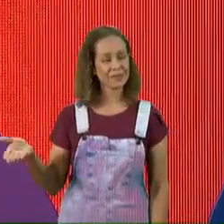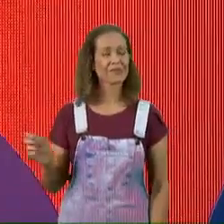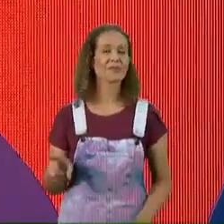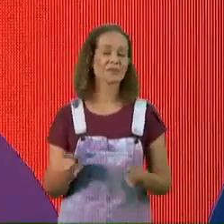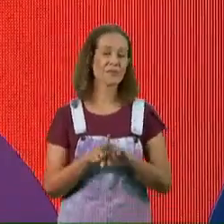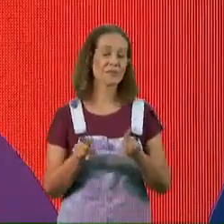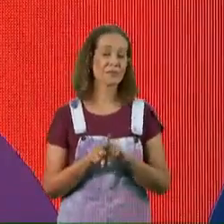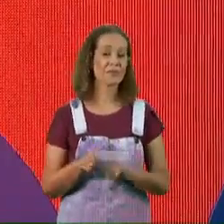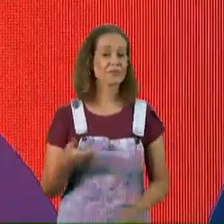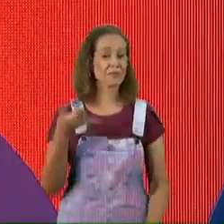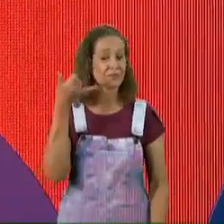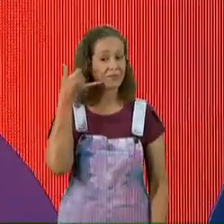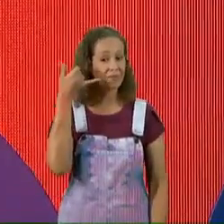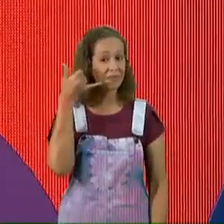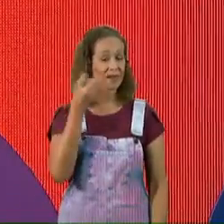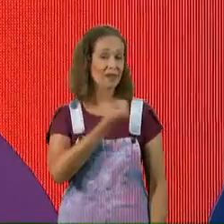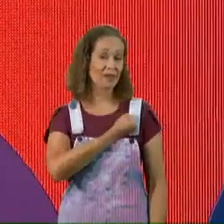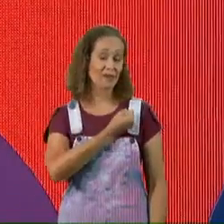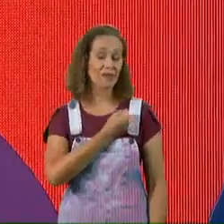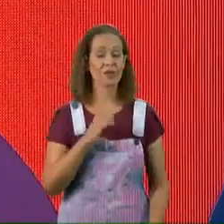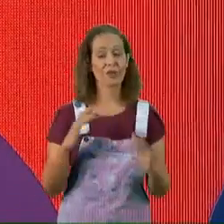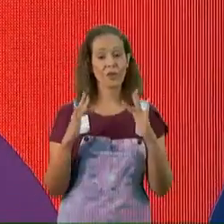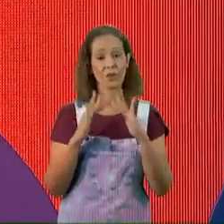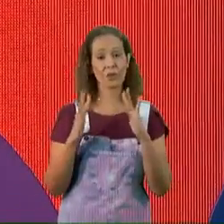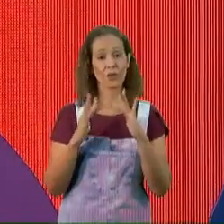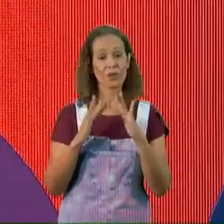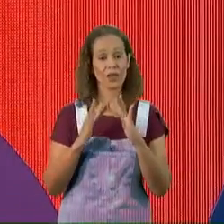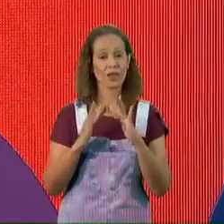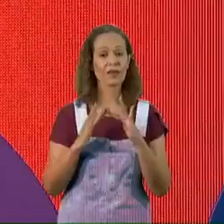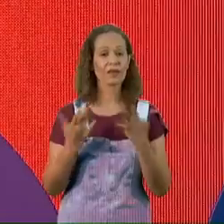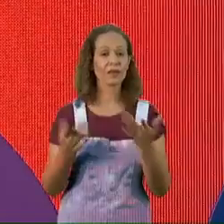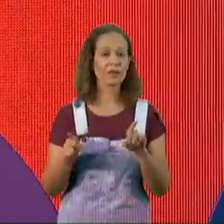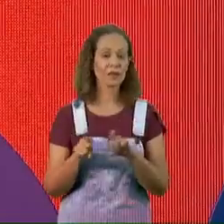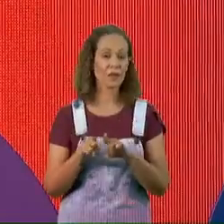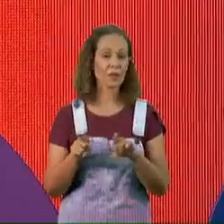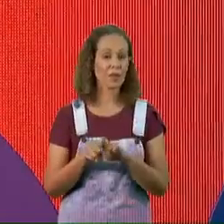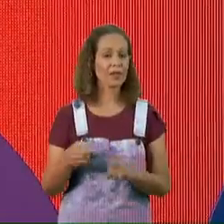também pelo telefone, você pode entrar em contato pelo telefone